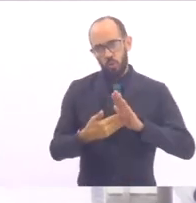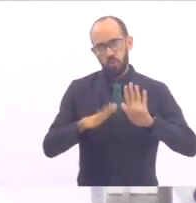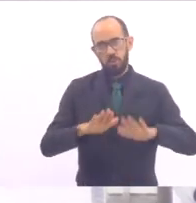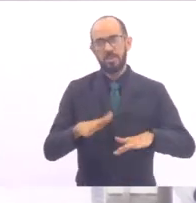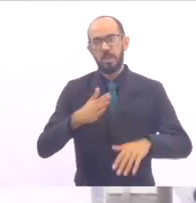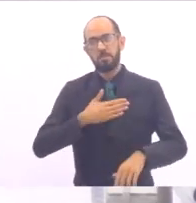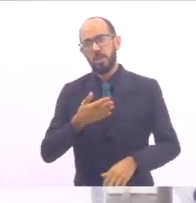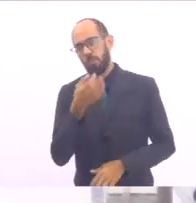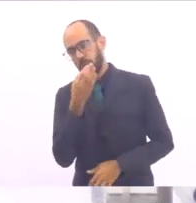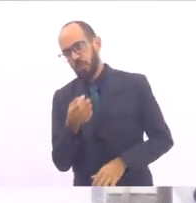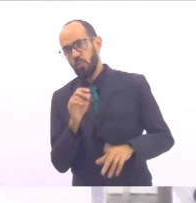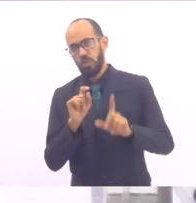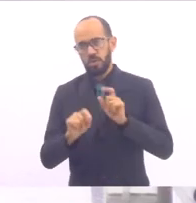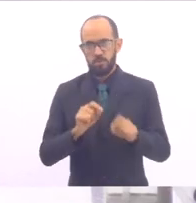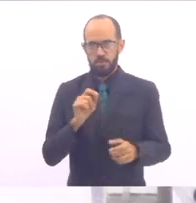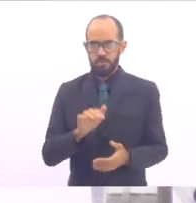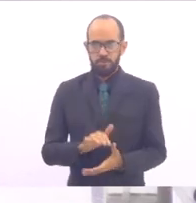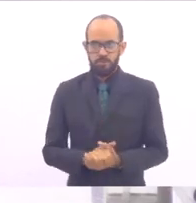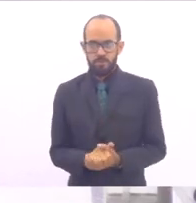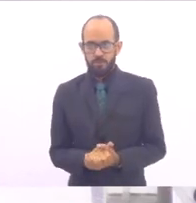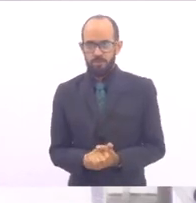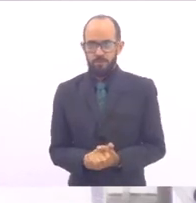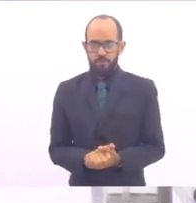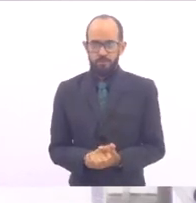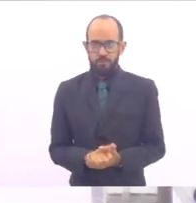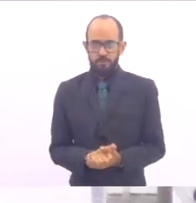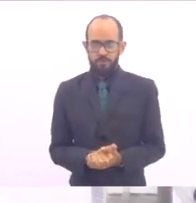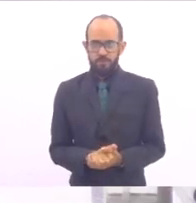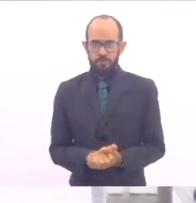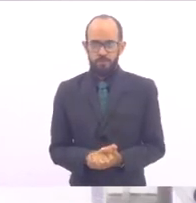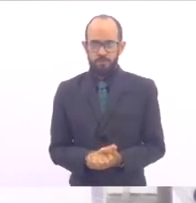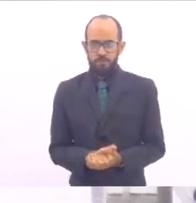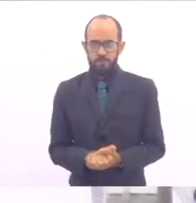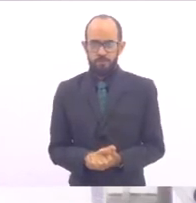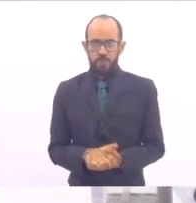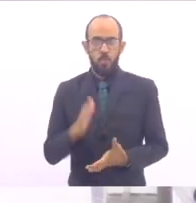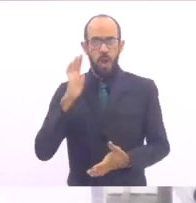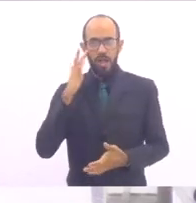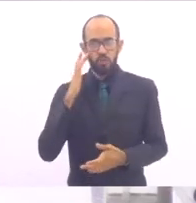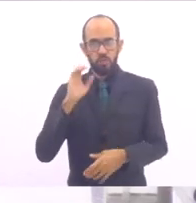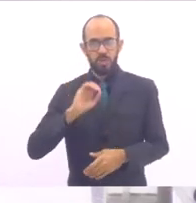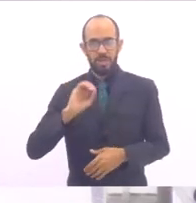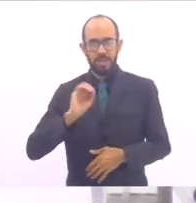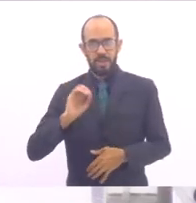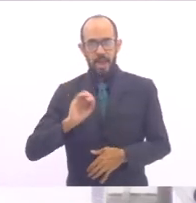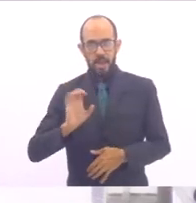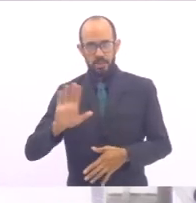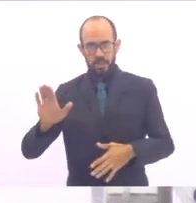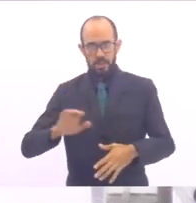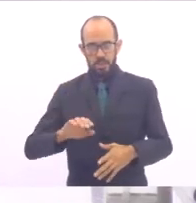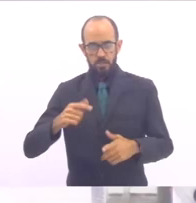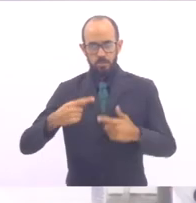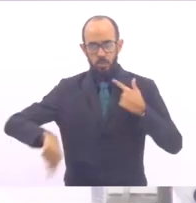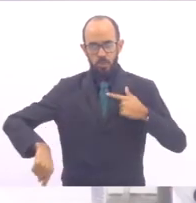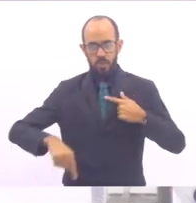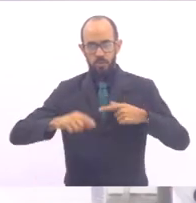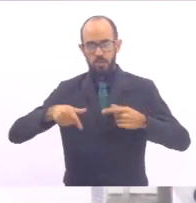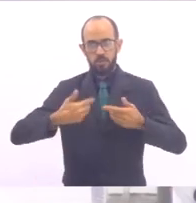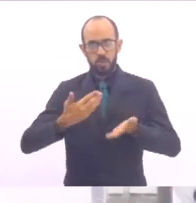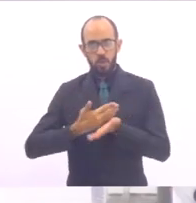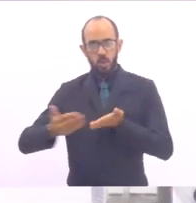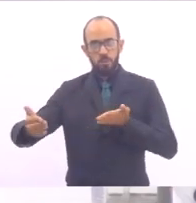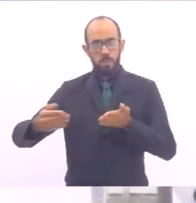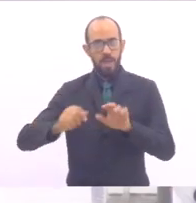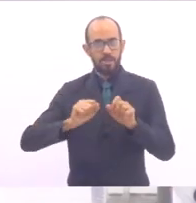minha questão é o seguinte, eu acho que nada impede que você comece a verificar os grandes